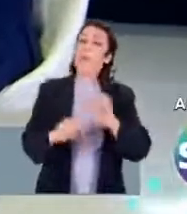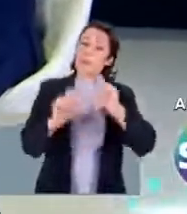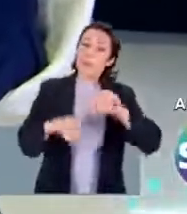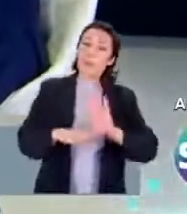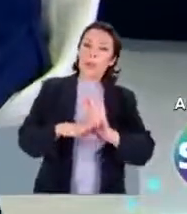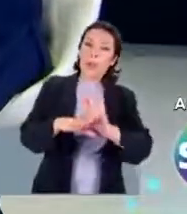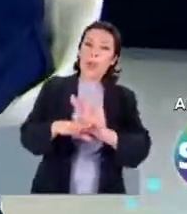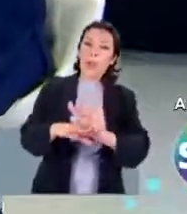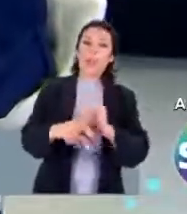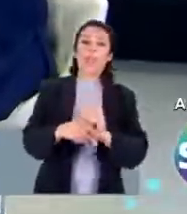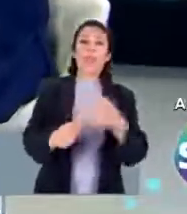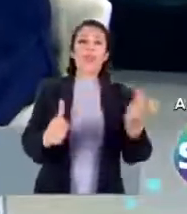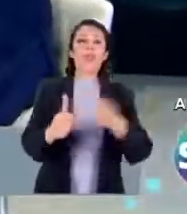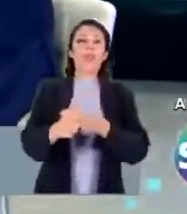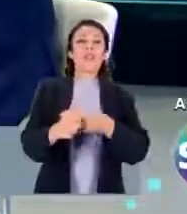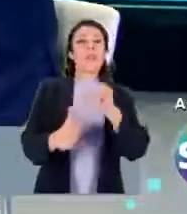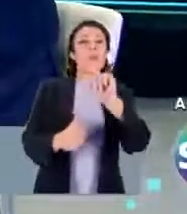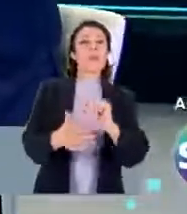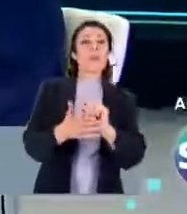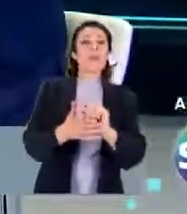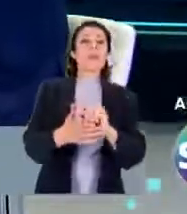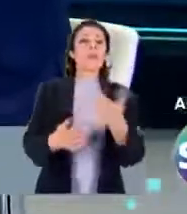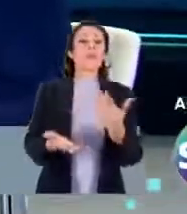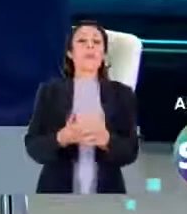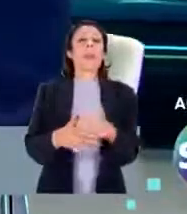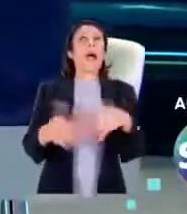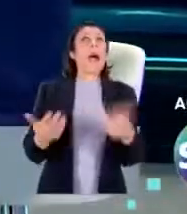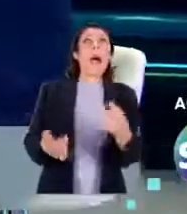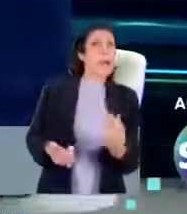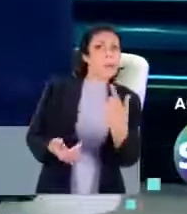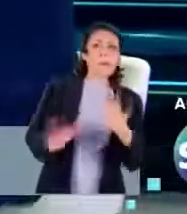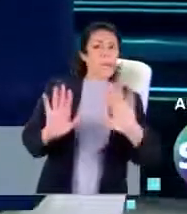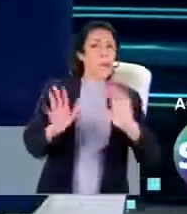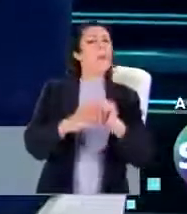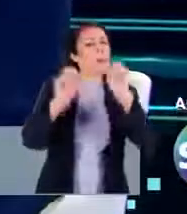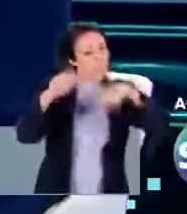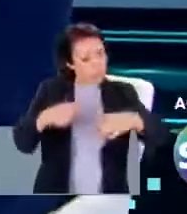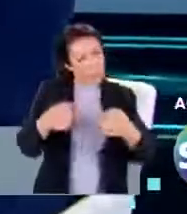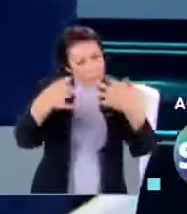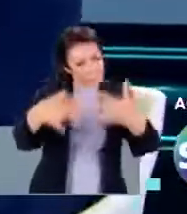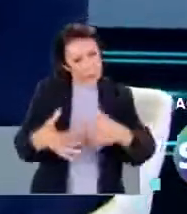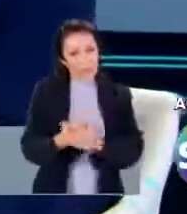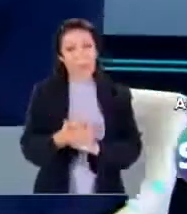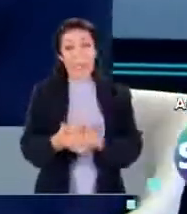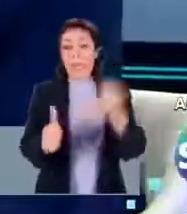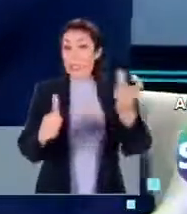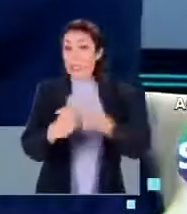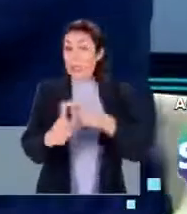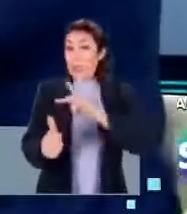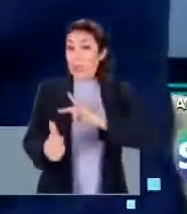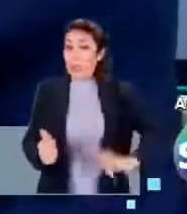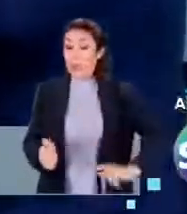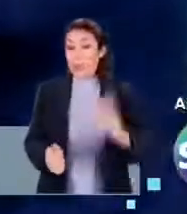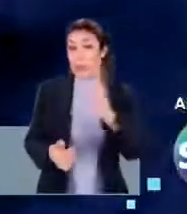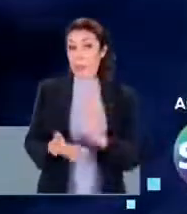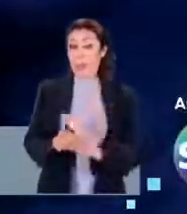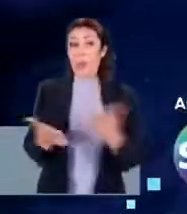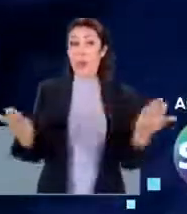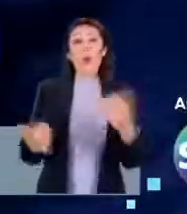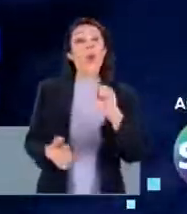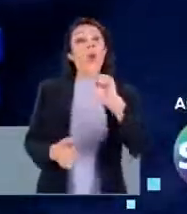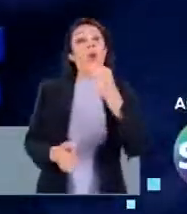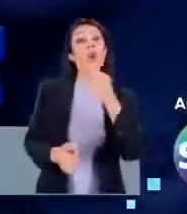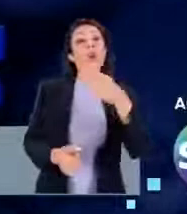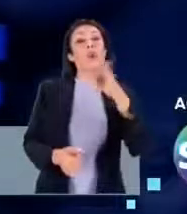a faca do pescoço da dívida que aí é absurdo não Deixa eu te explicar a dívida pública brasileira tá se aproximando de